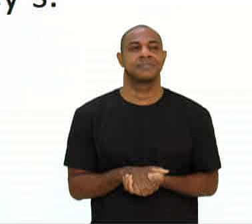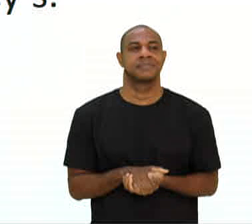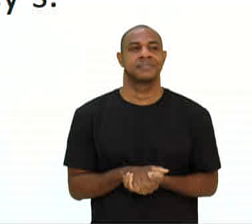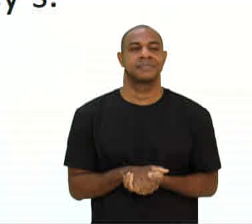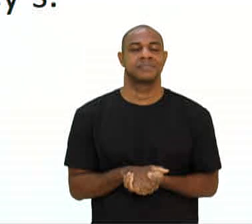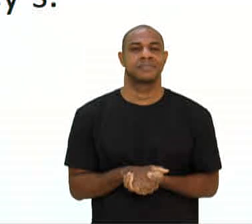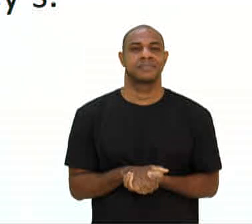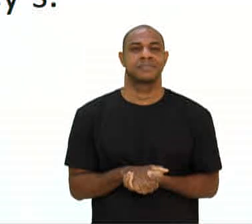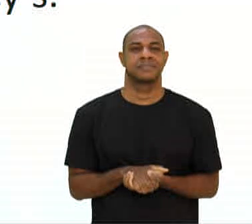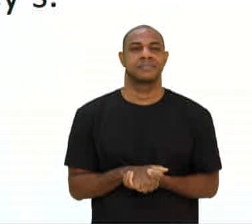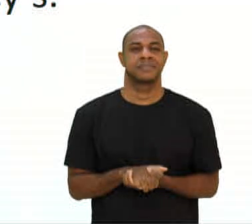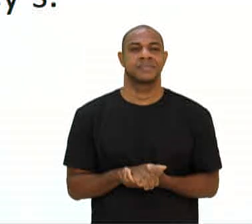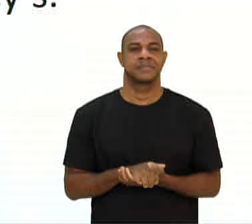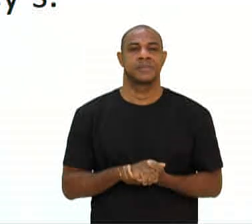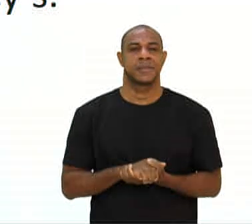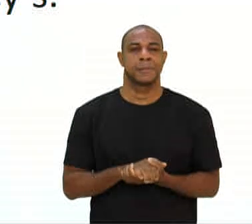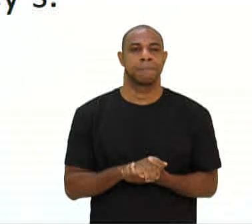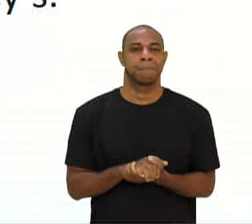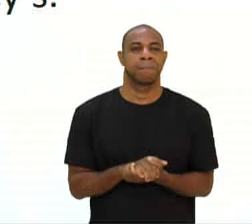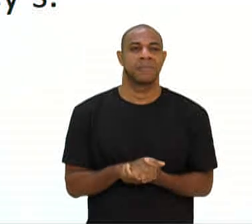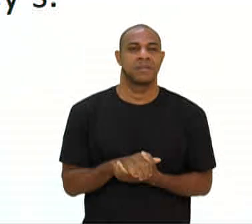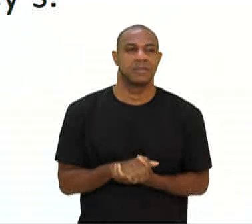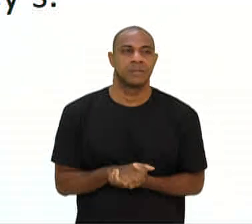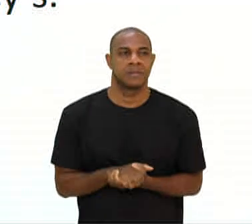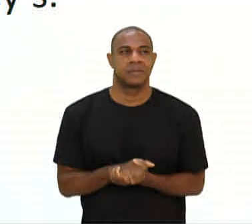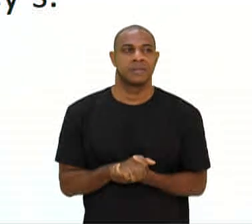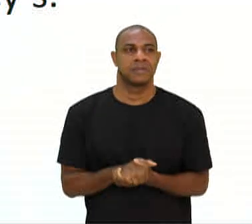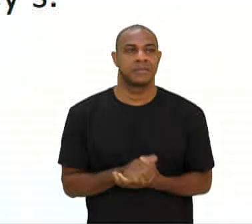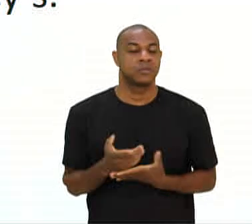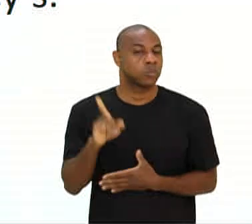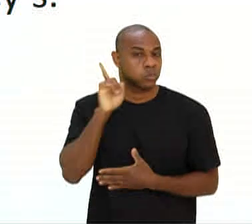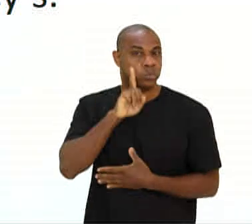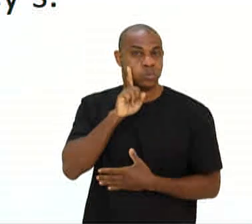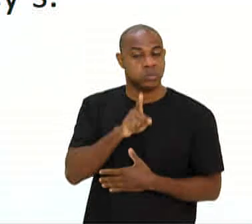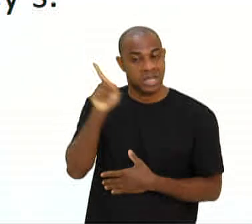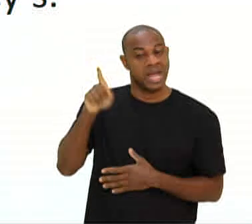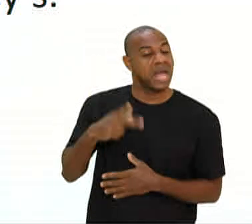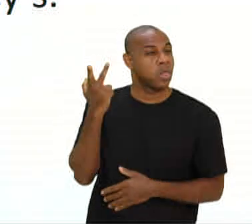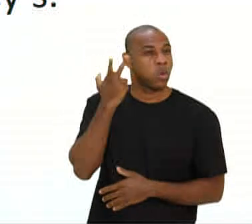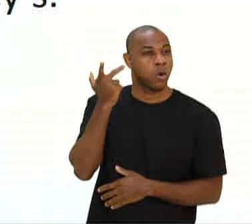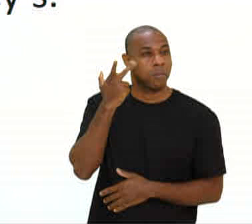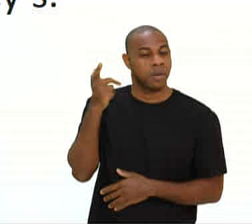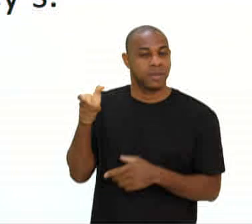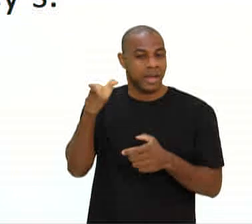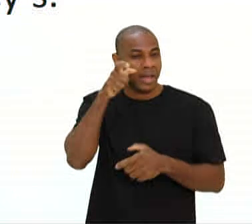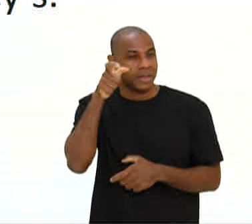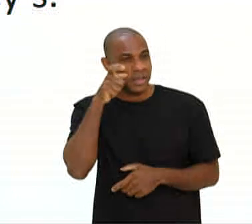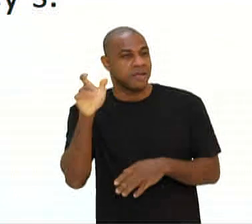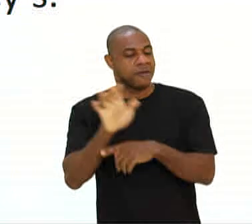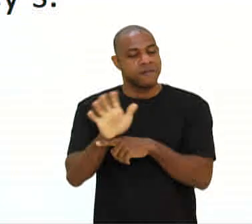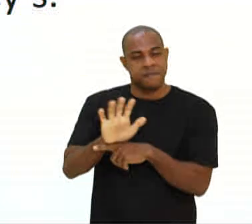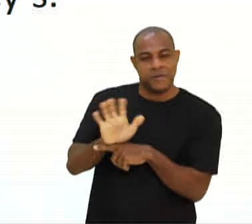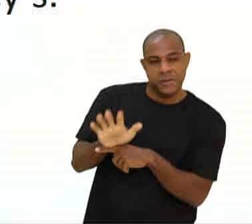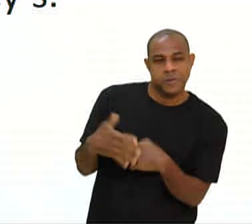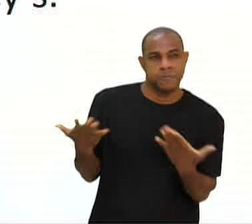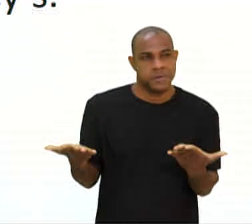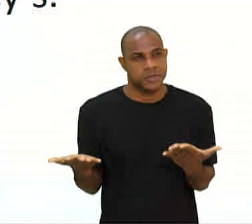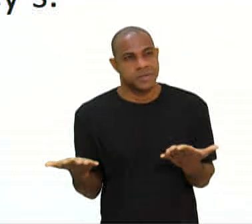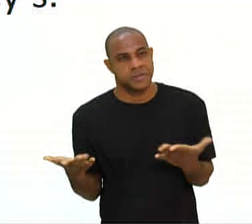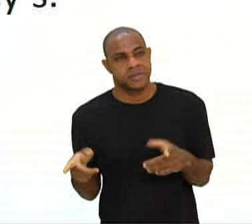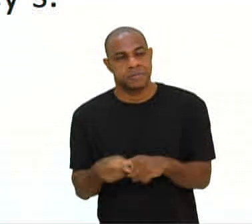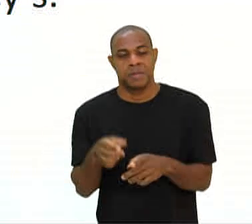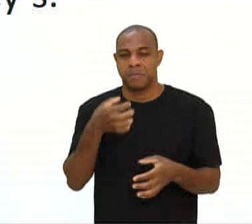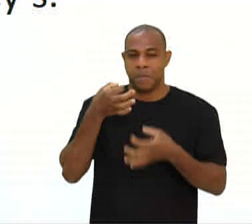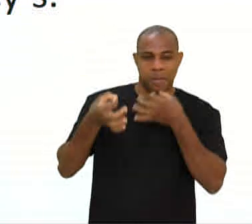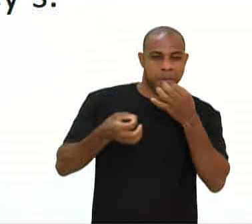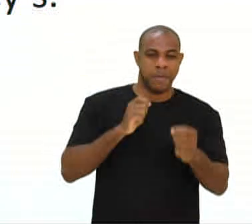department store chain Macy's. Então, nos Estados Unidos é comum a gente assistir em filmes ou através de documentários